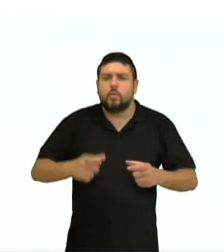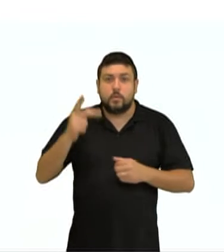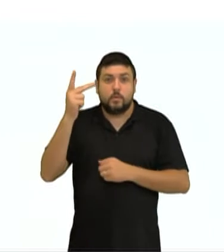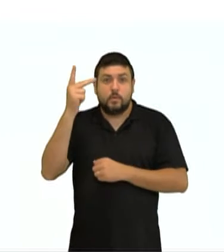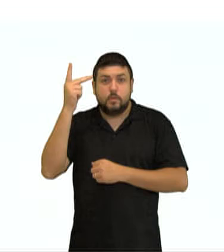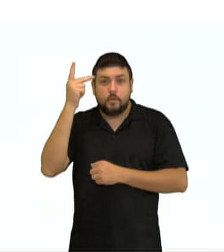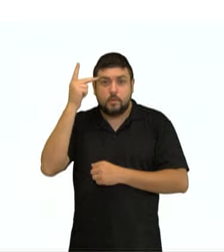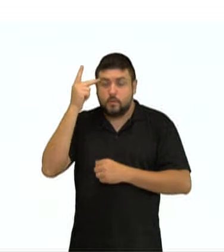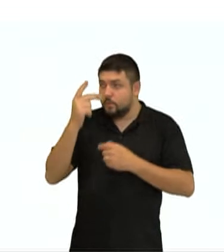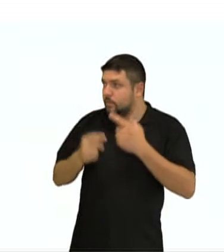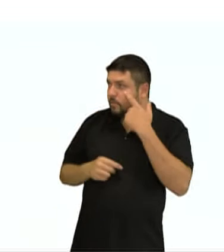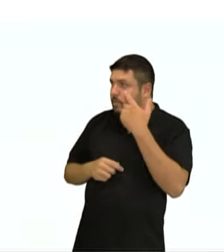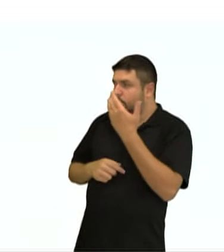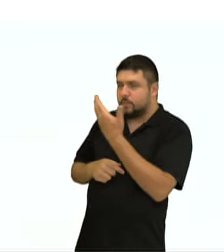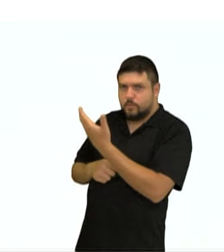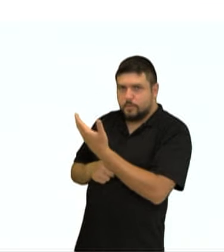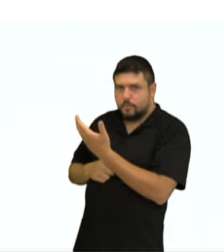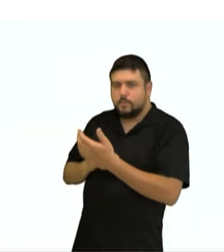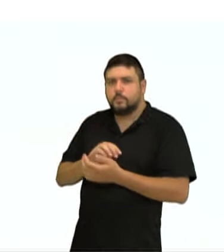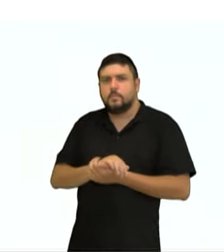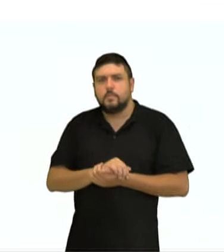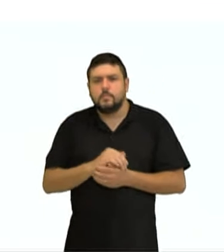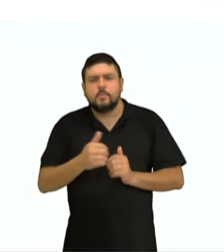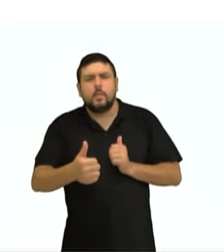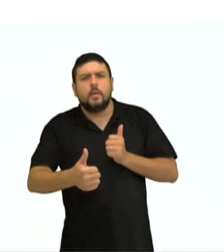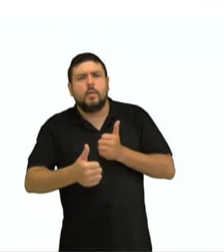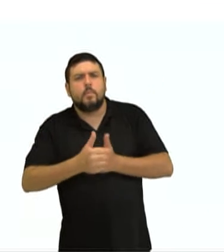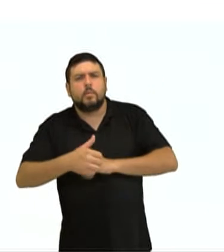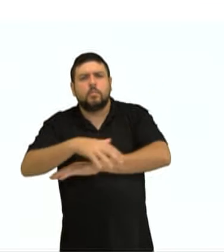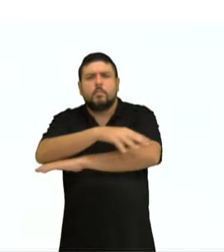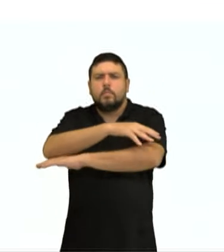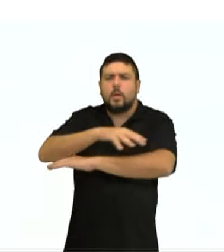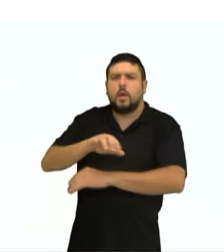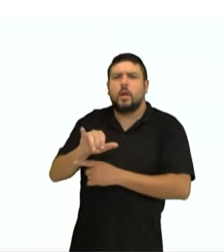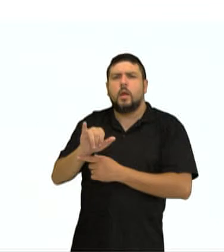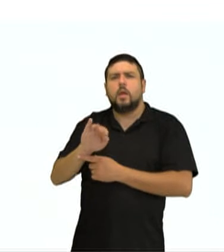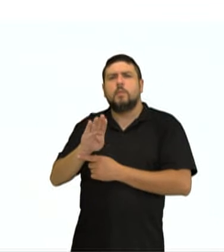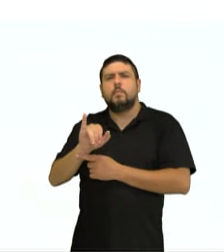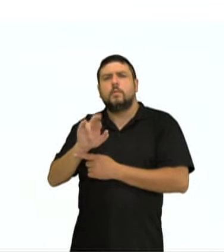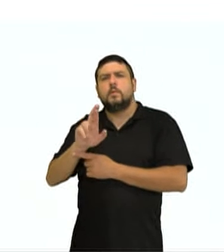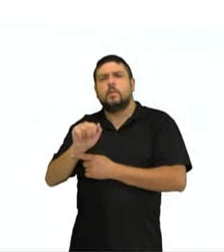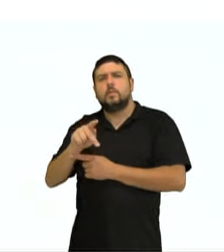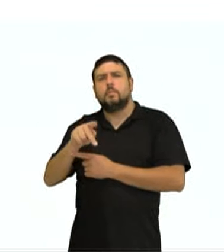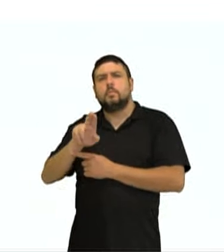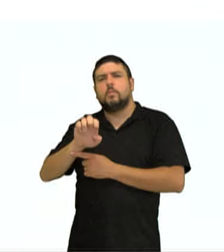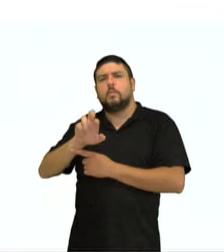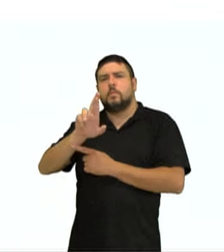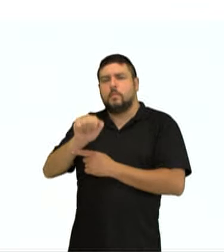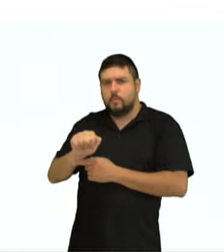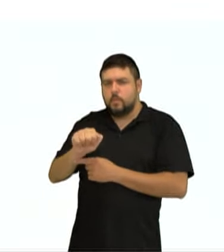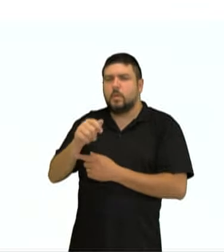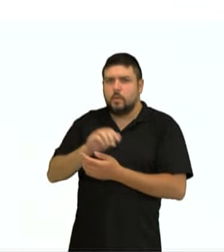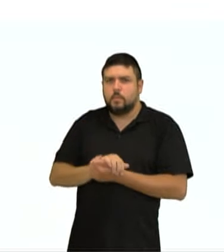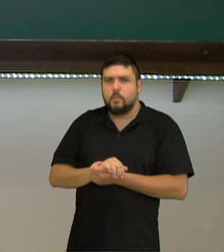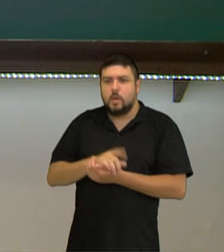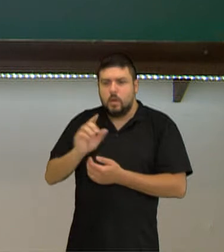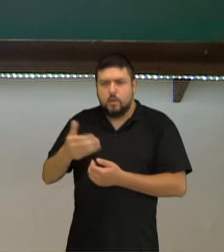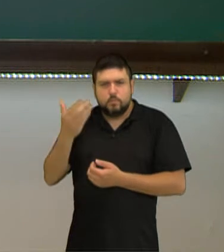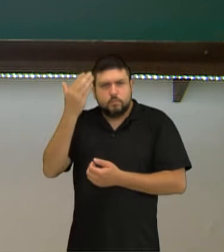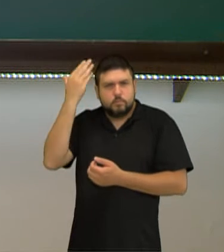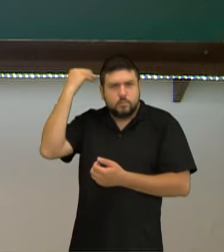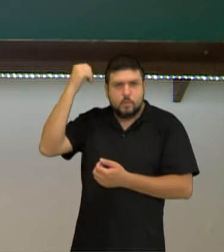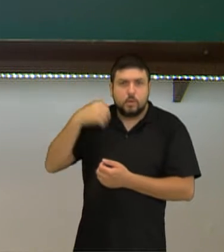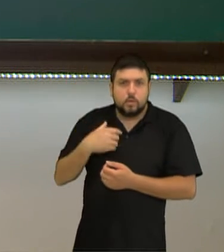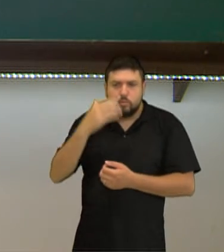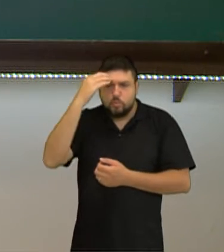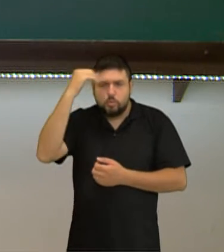próximo do Parque do Ibirapuera, feita por Victor Brecheret, um dos escultores aí que o Brasil teve mais importantes